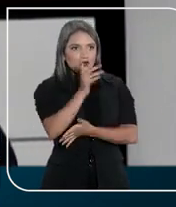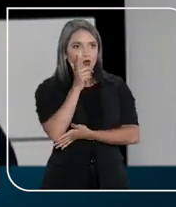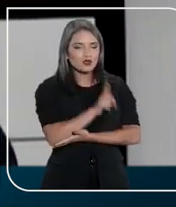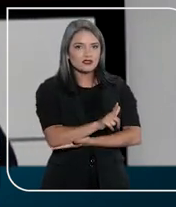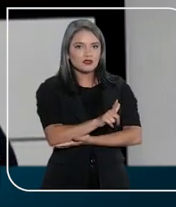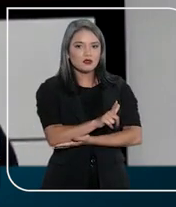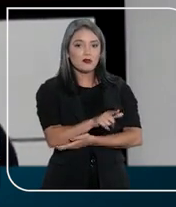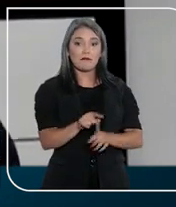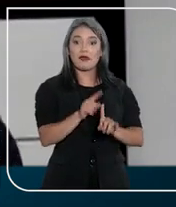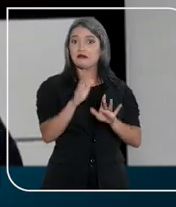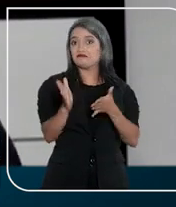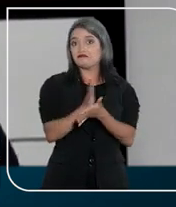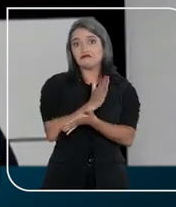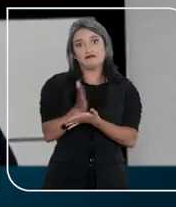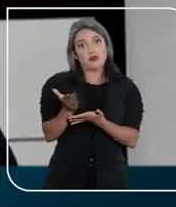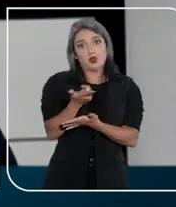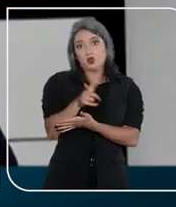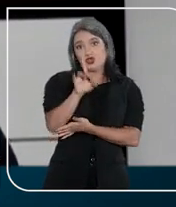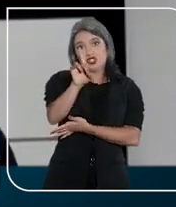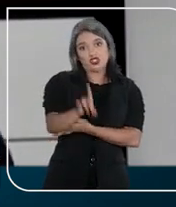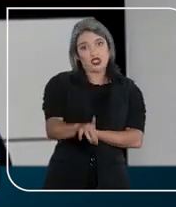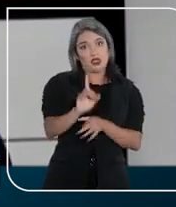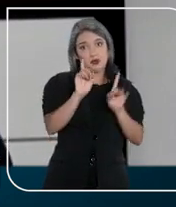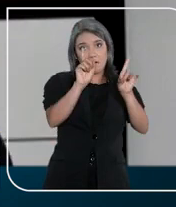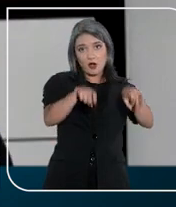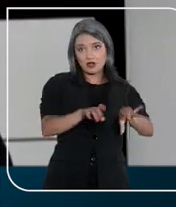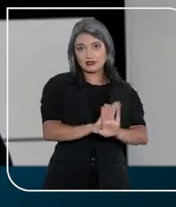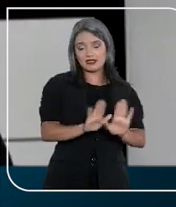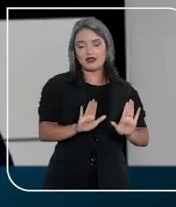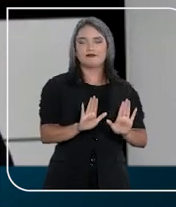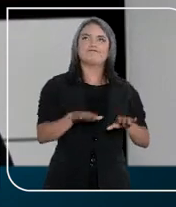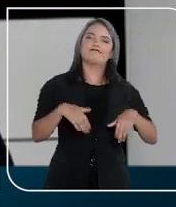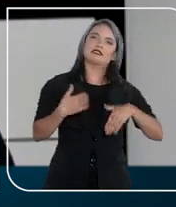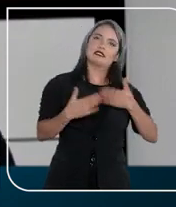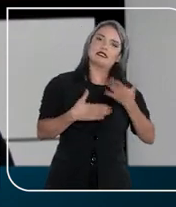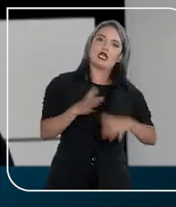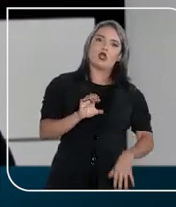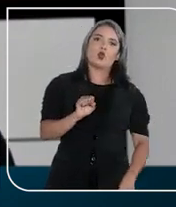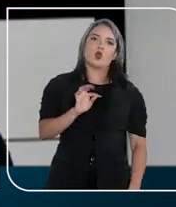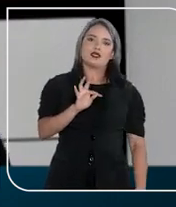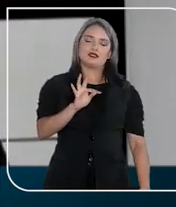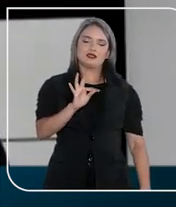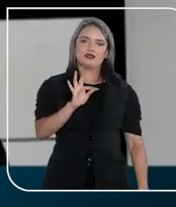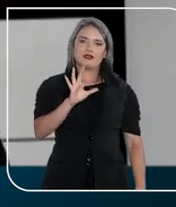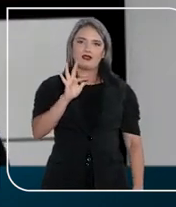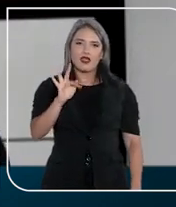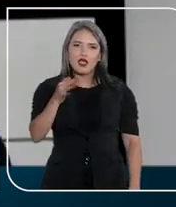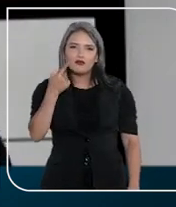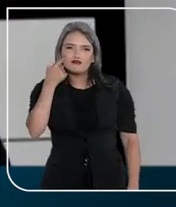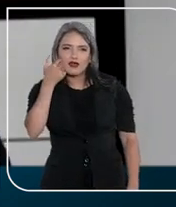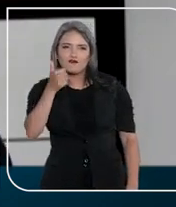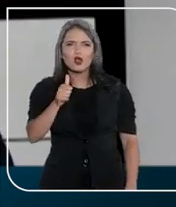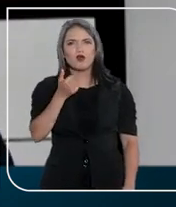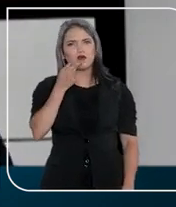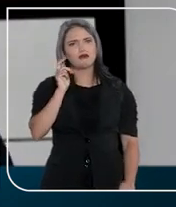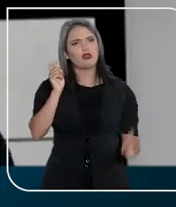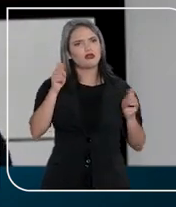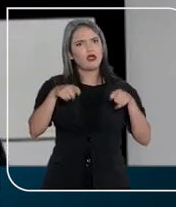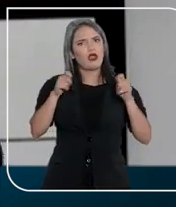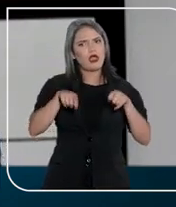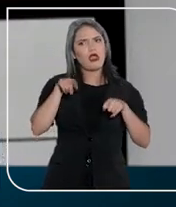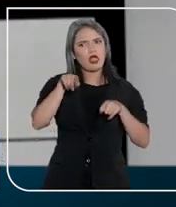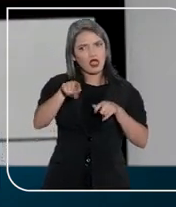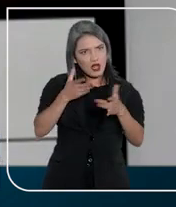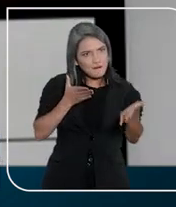tinha. O Supremo Tribunal Federal repensou e entendeu que havia sim um direito destes candidatos